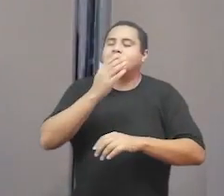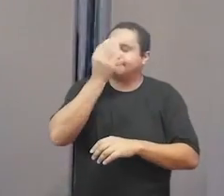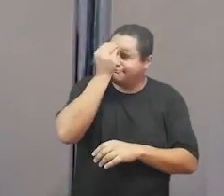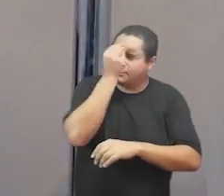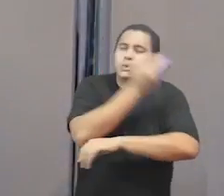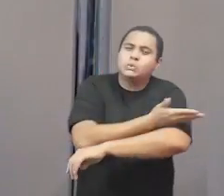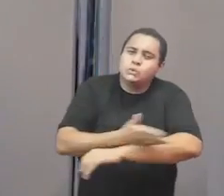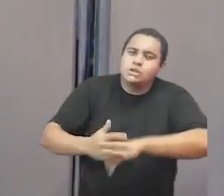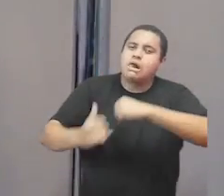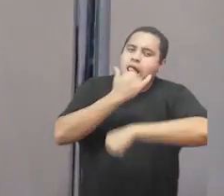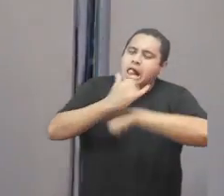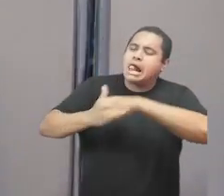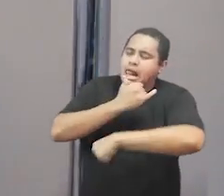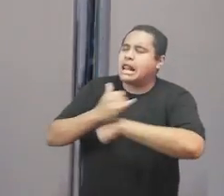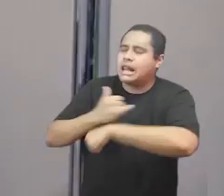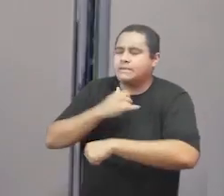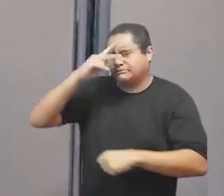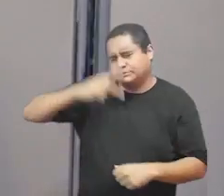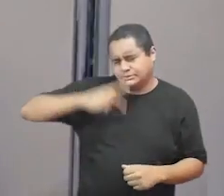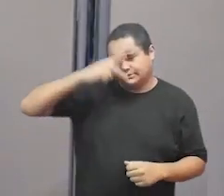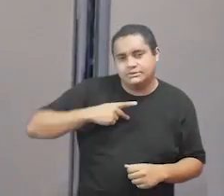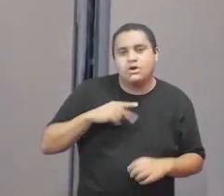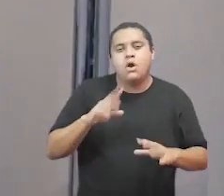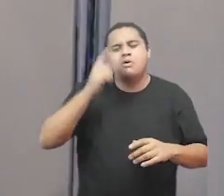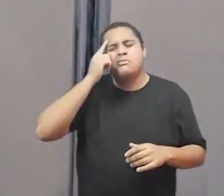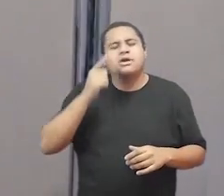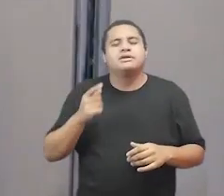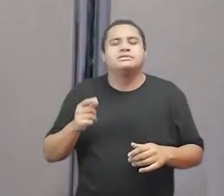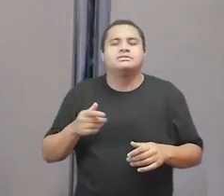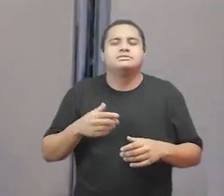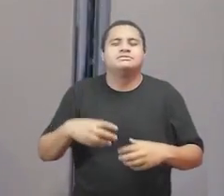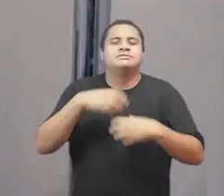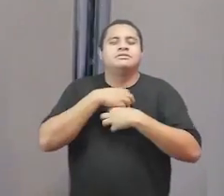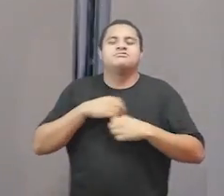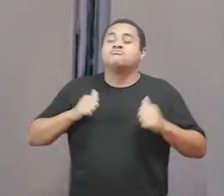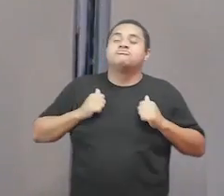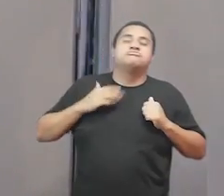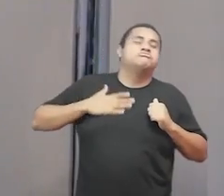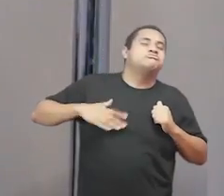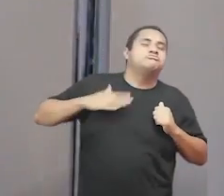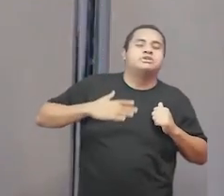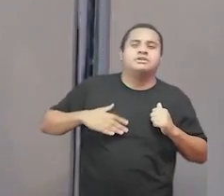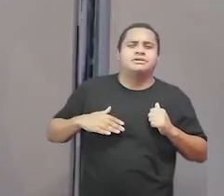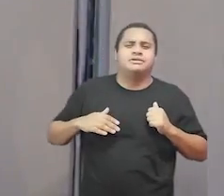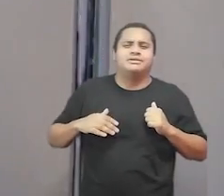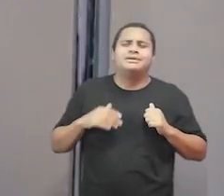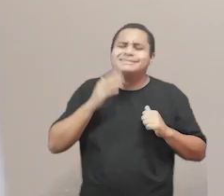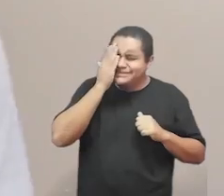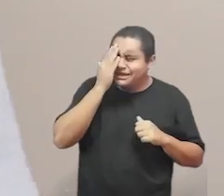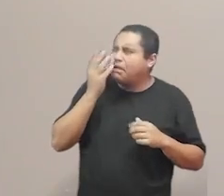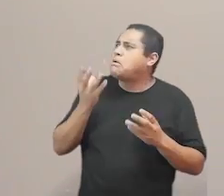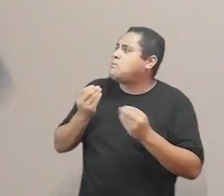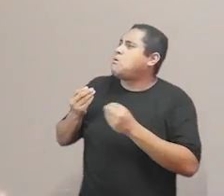gente é muito bom em nos convencer a ficar na zona de conforto. Essa palavra zona de conforto, eu sei que é um negócio meio clichê,